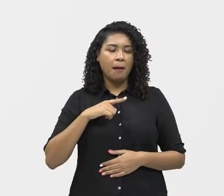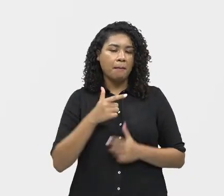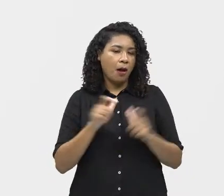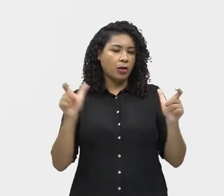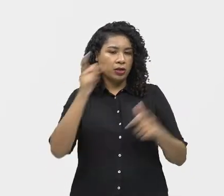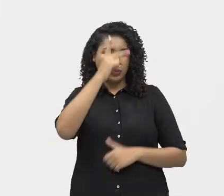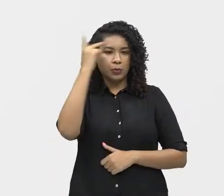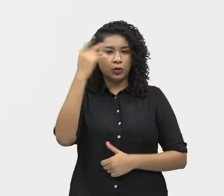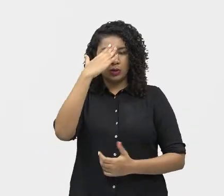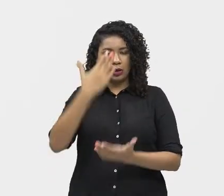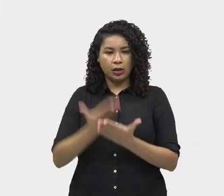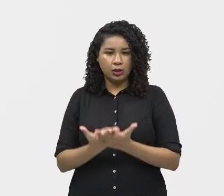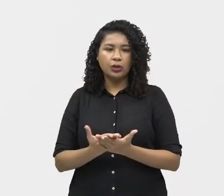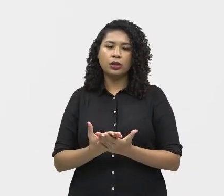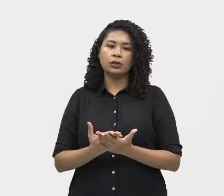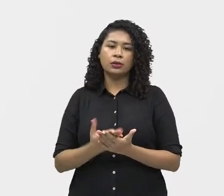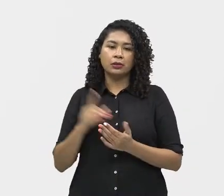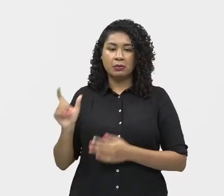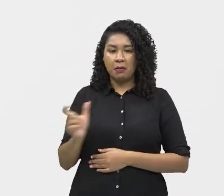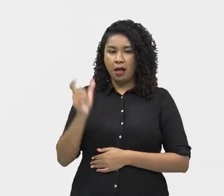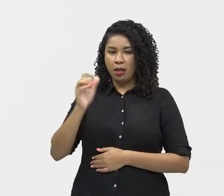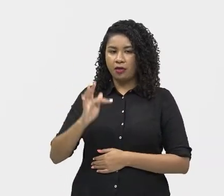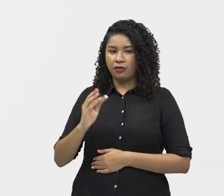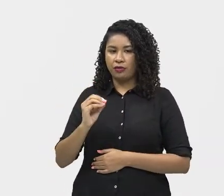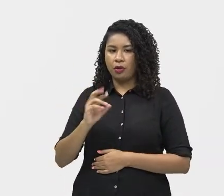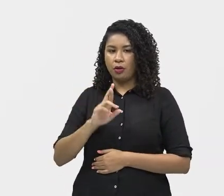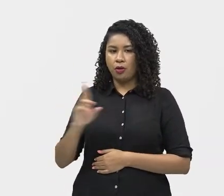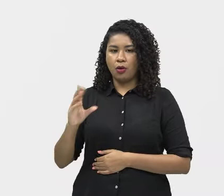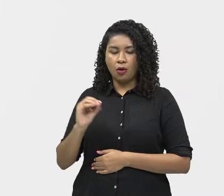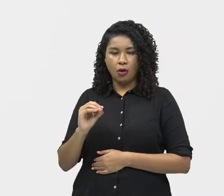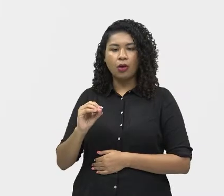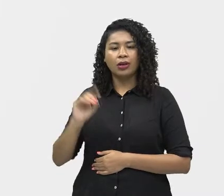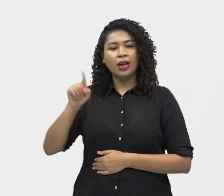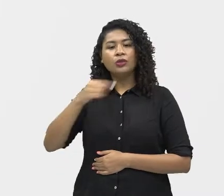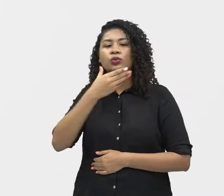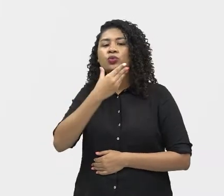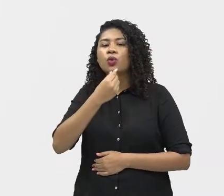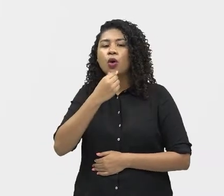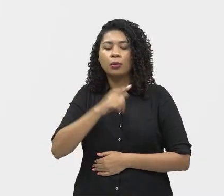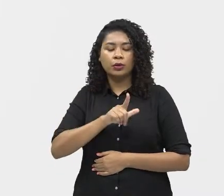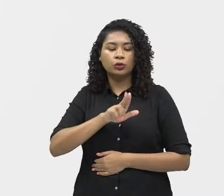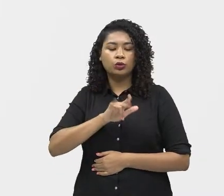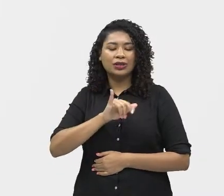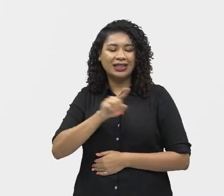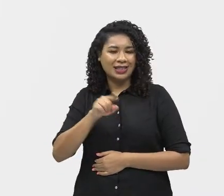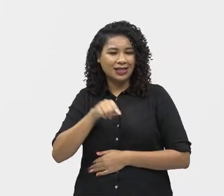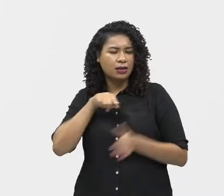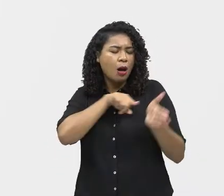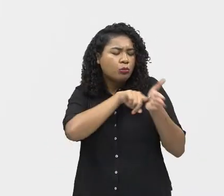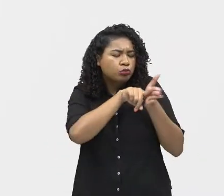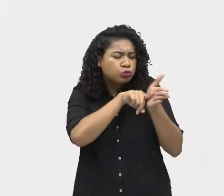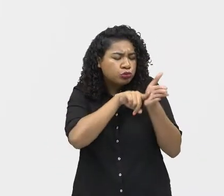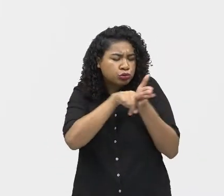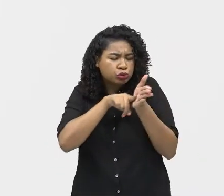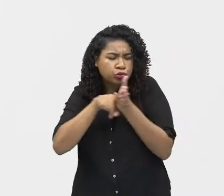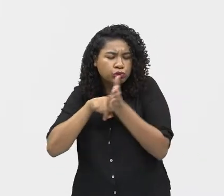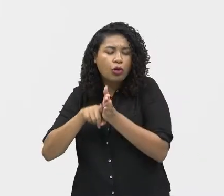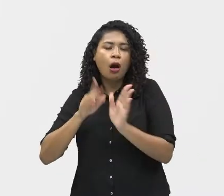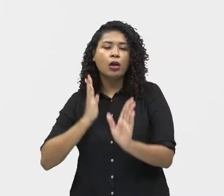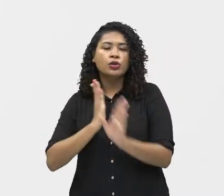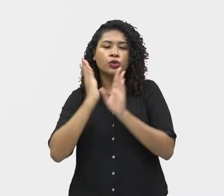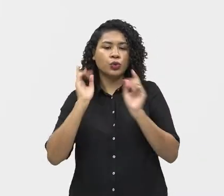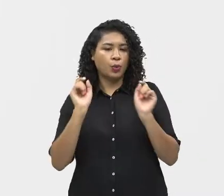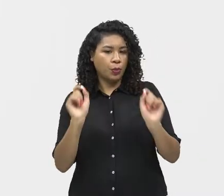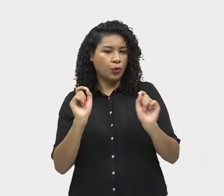aceita é a do folclorista e pesquisador da cultura popular Luiz Câmara Cascudo, que